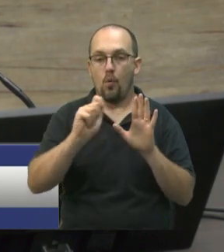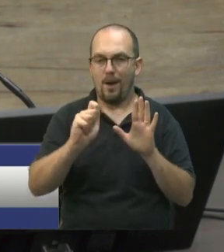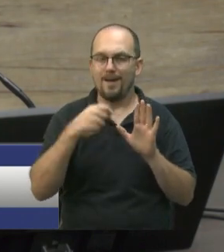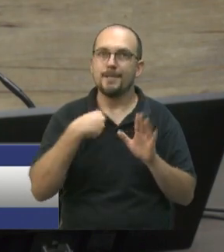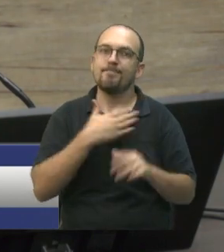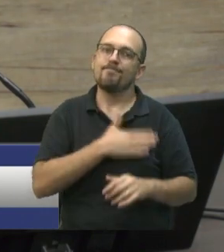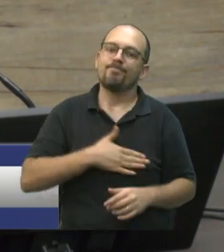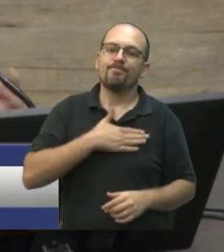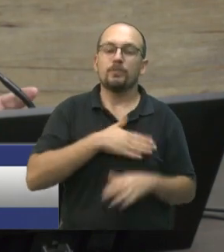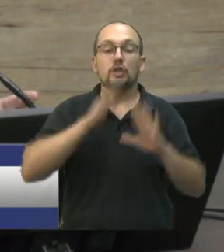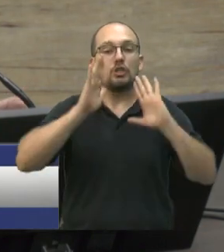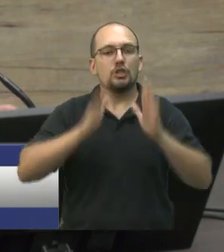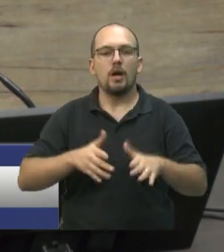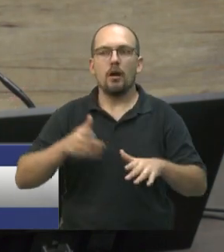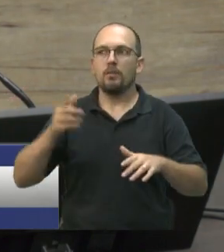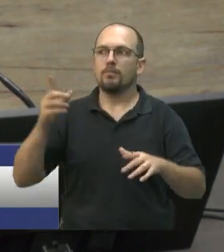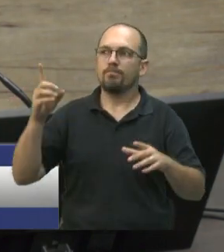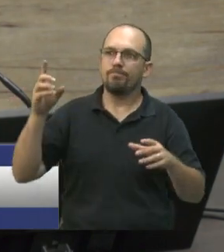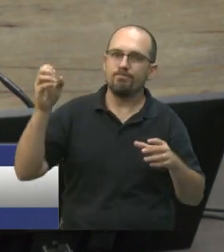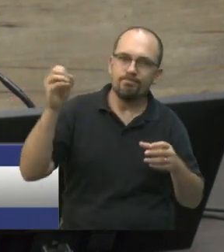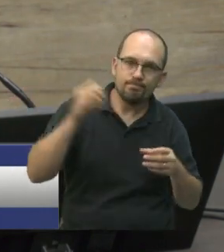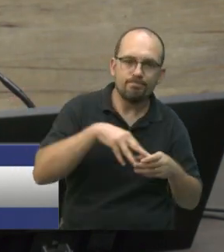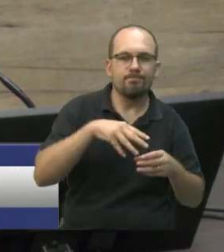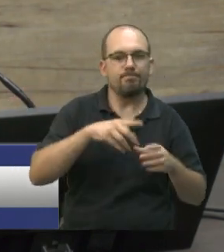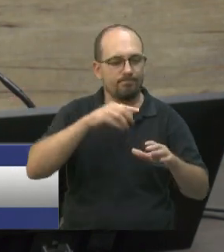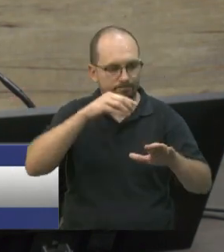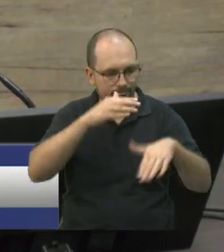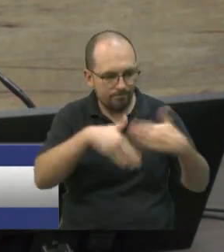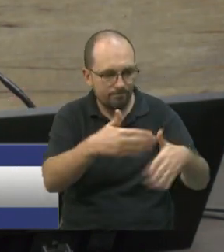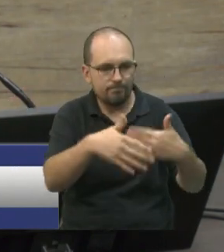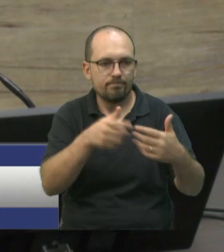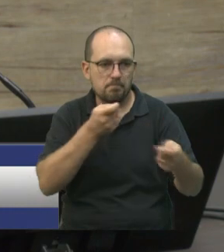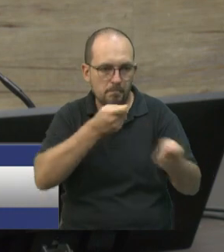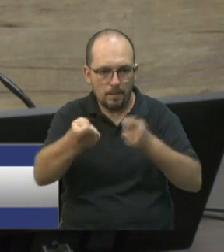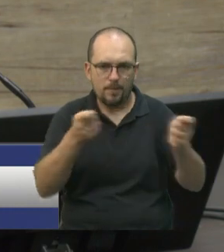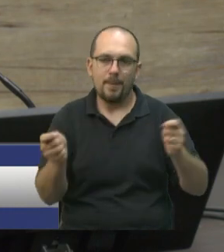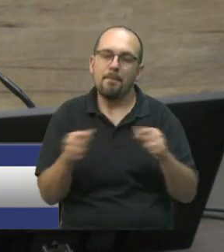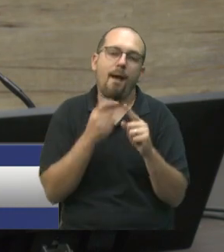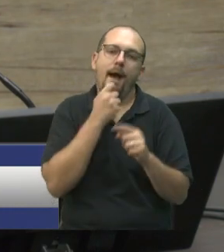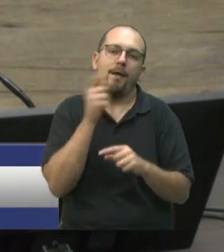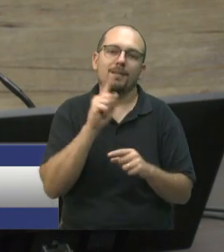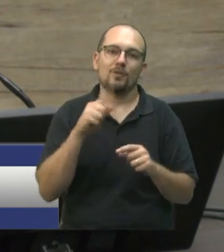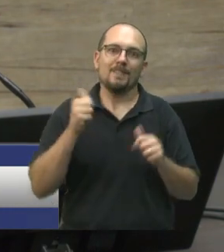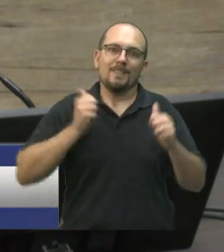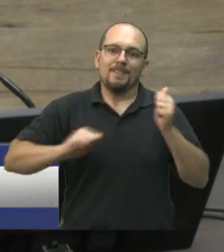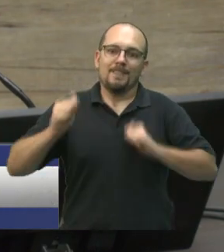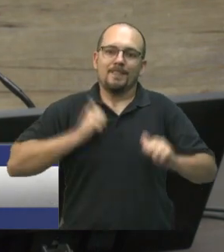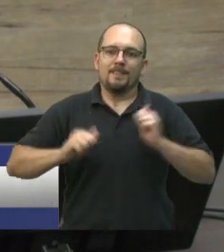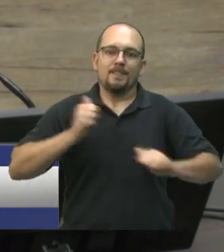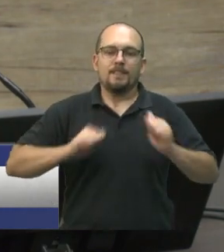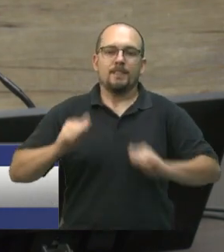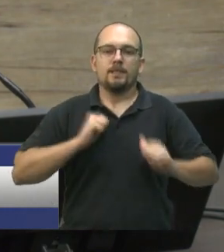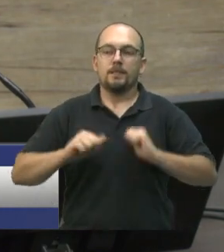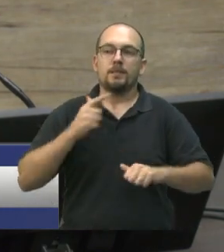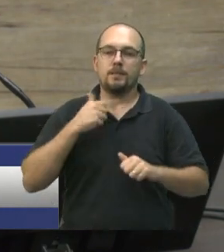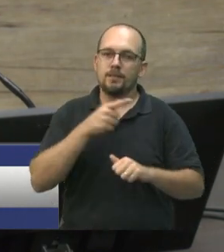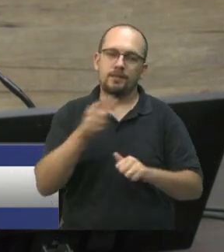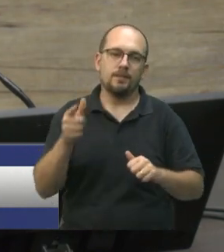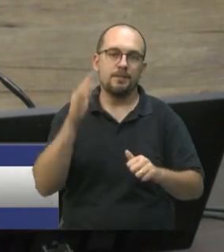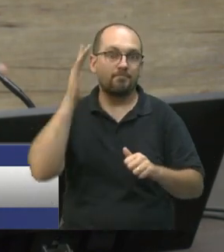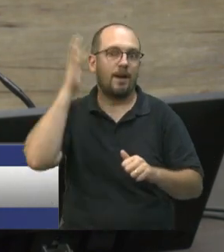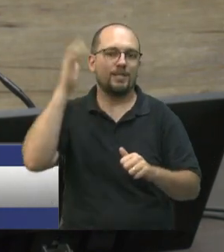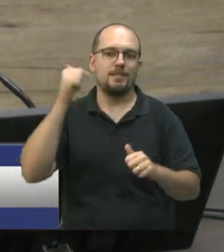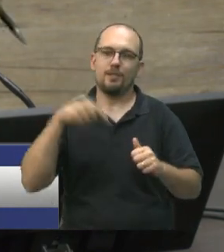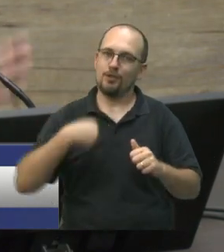tivesse até sendo creditado, mas não está, né? Estamos mais ansiosos do que vocês imaginam para começar alguns trabalhos